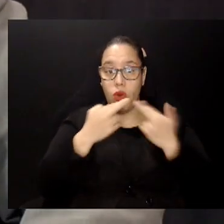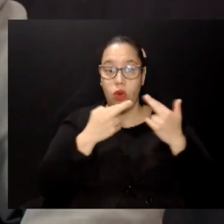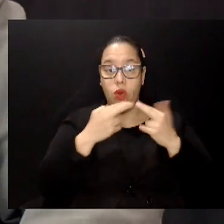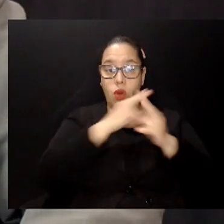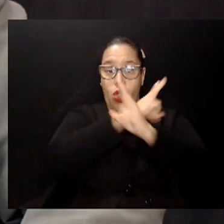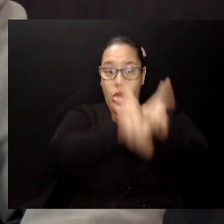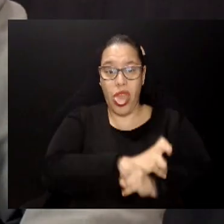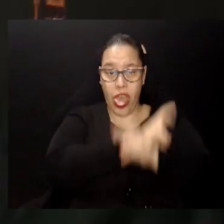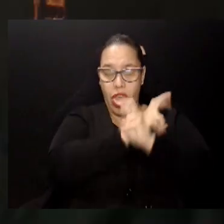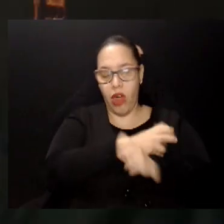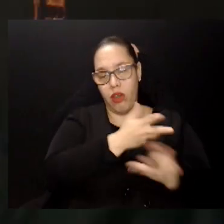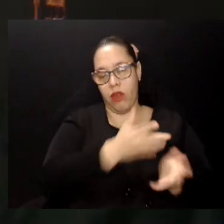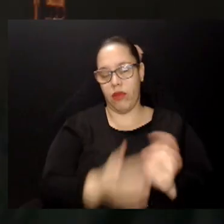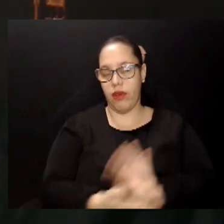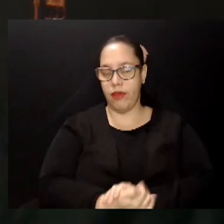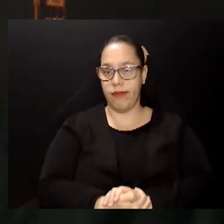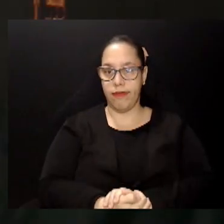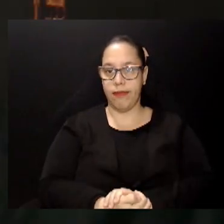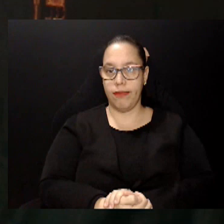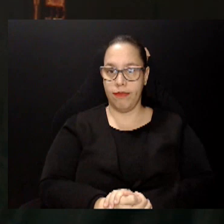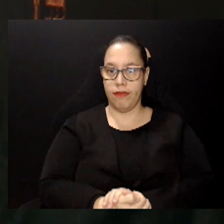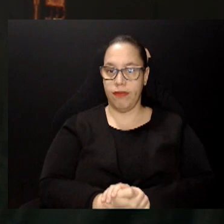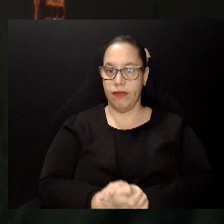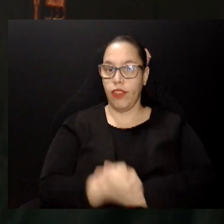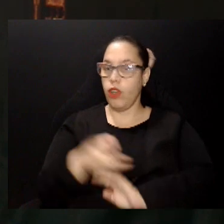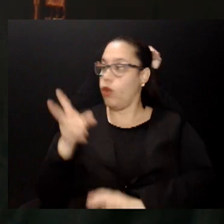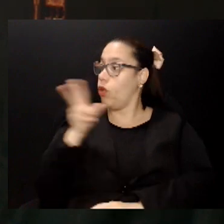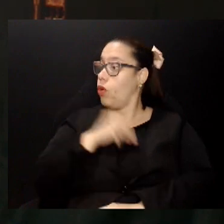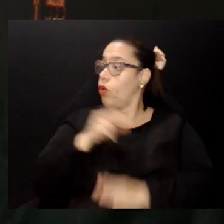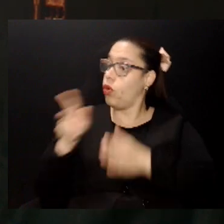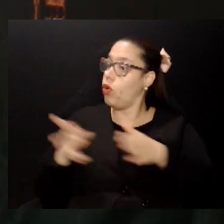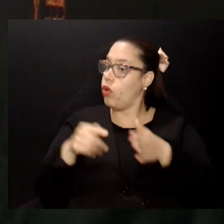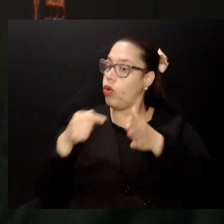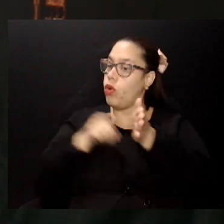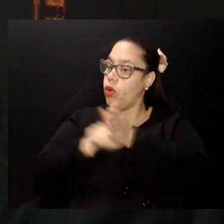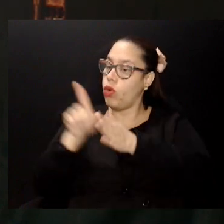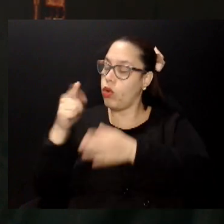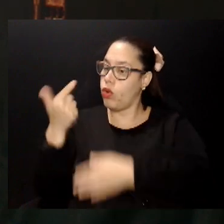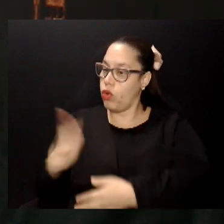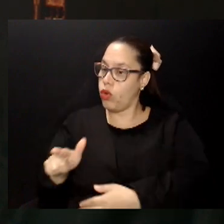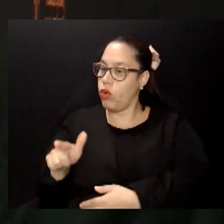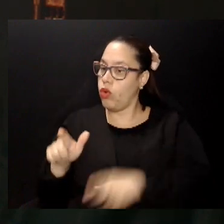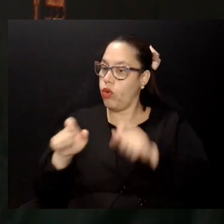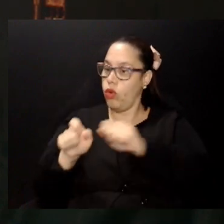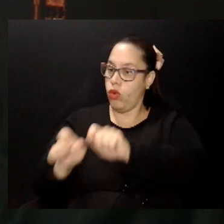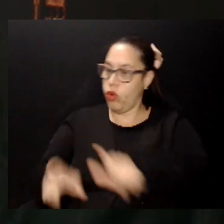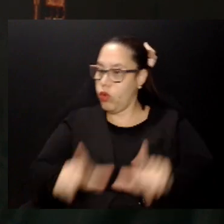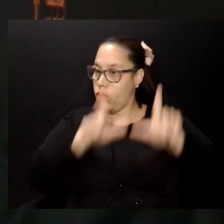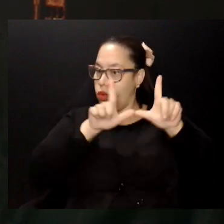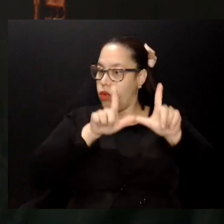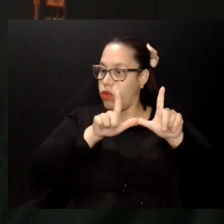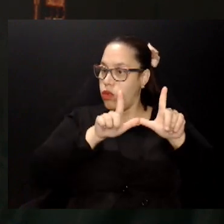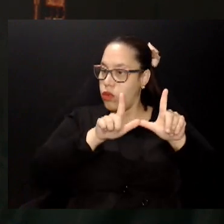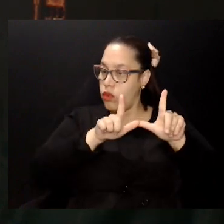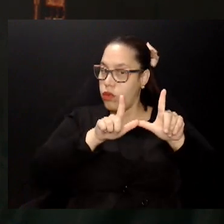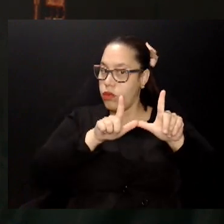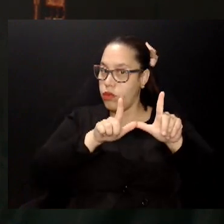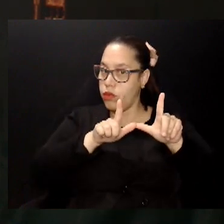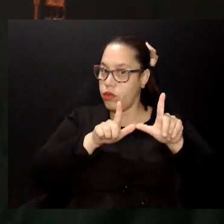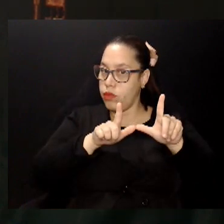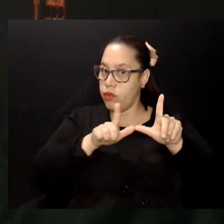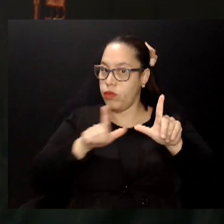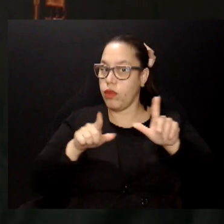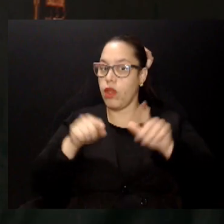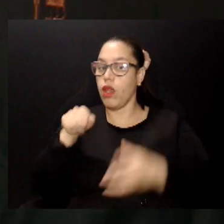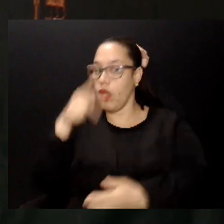assim. Gente, que coisa. Ô, produção, coloca de novo a pergunta na tela, por gentileza, desse nosso